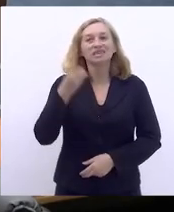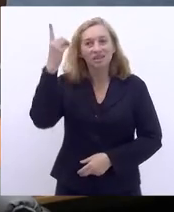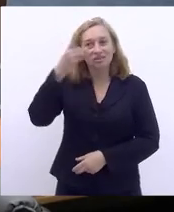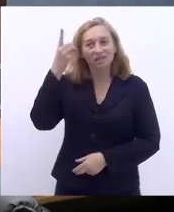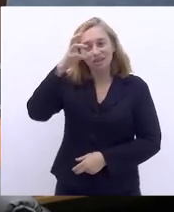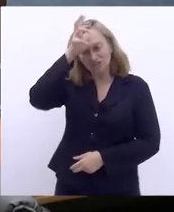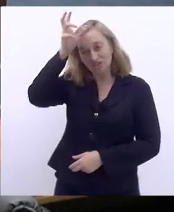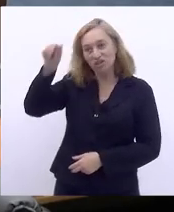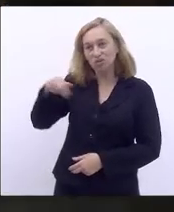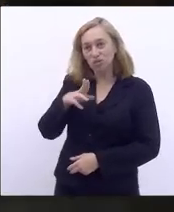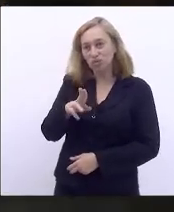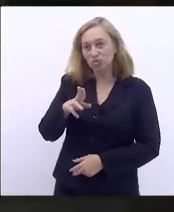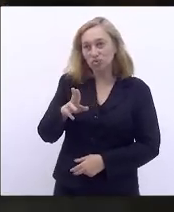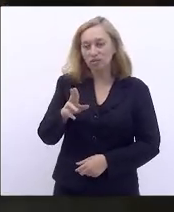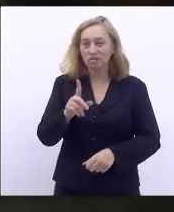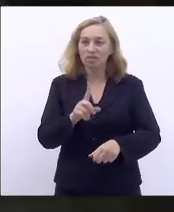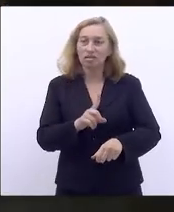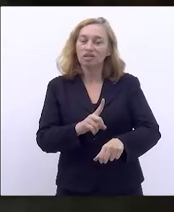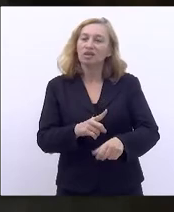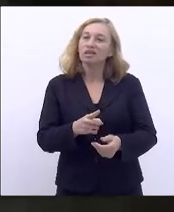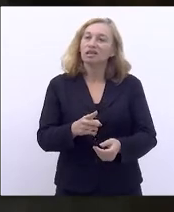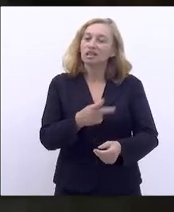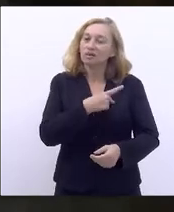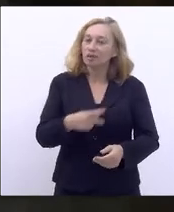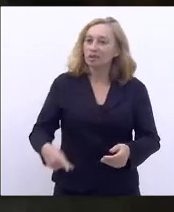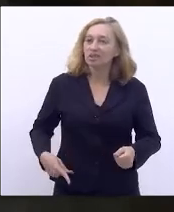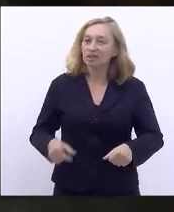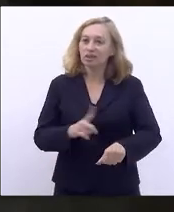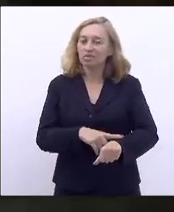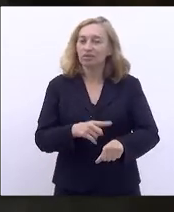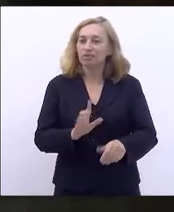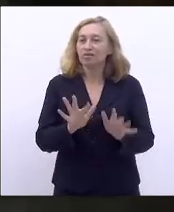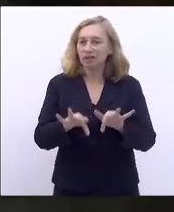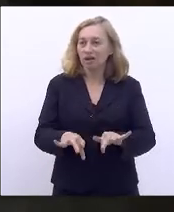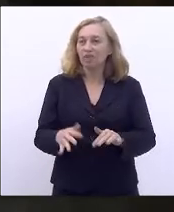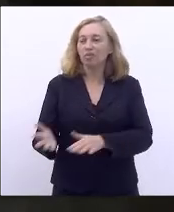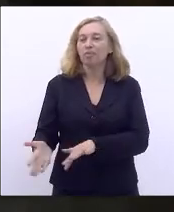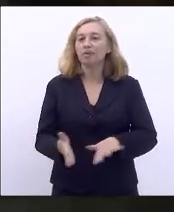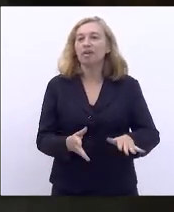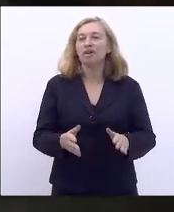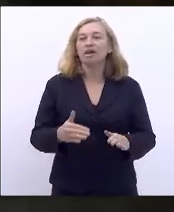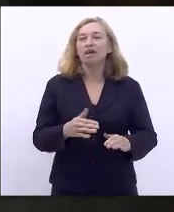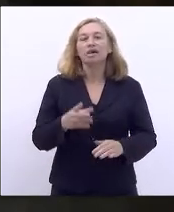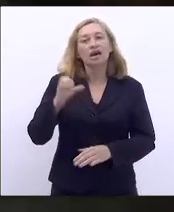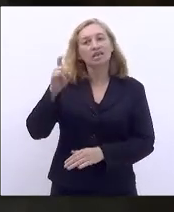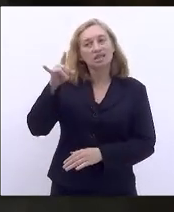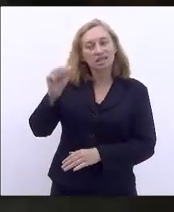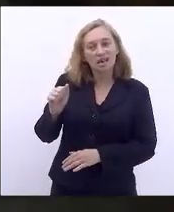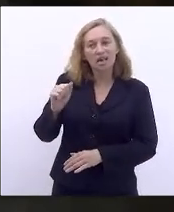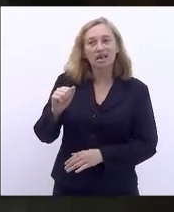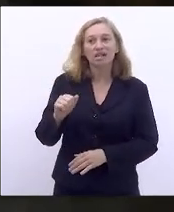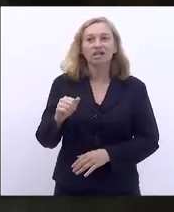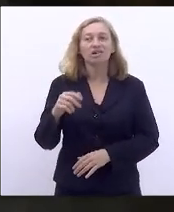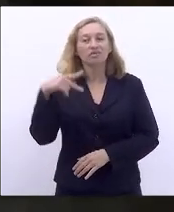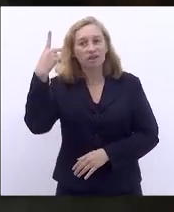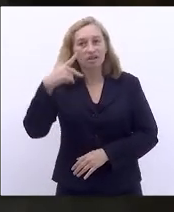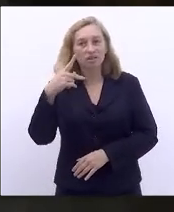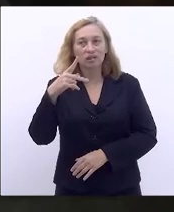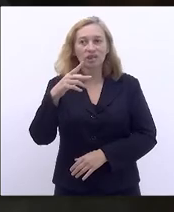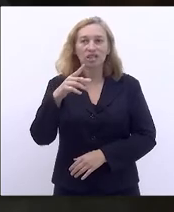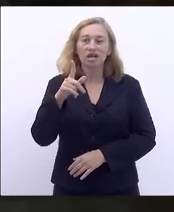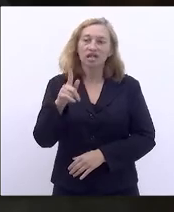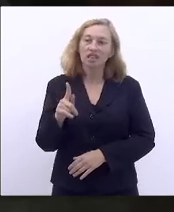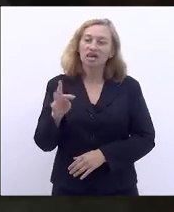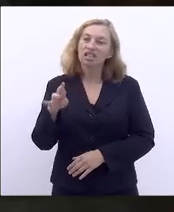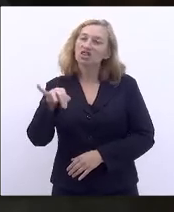expediente final, deputada Célia Jordão, saúdo a vereadora Cris Gêmeas, aqui